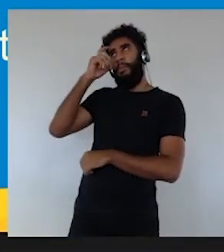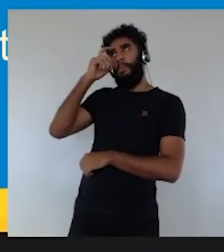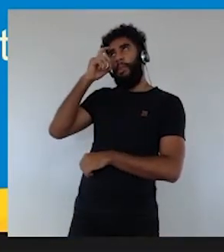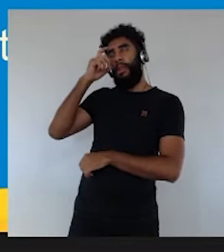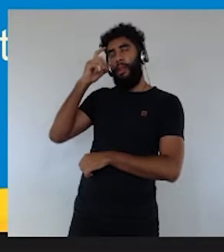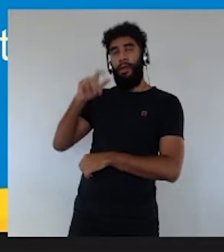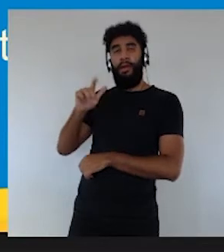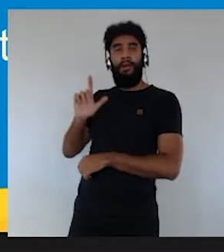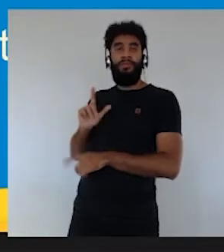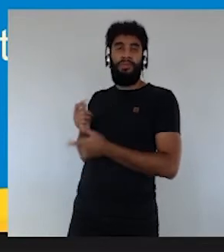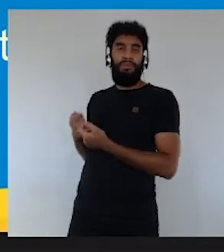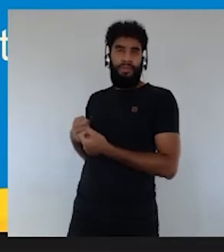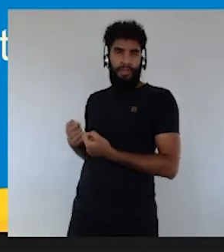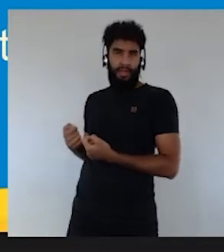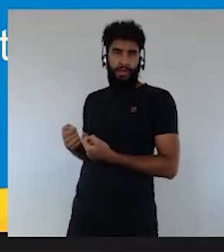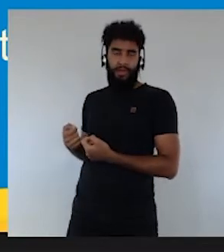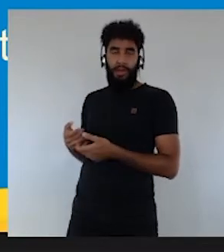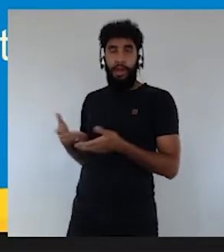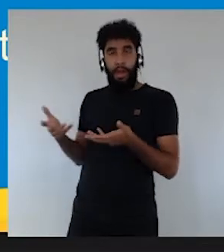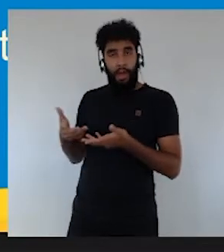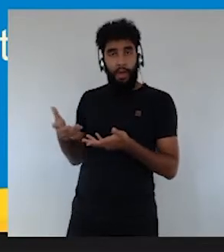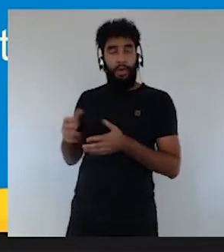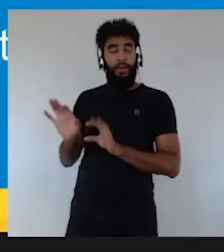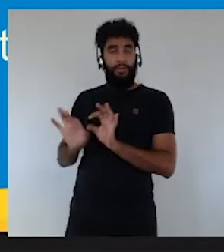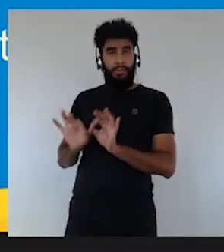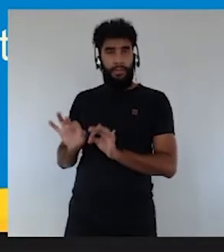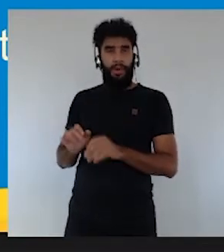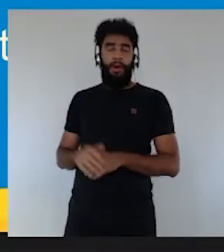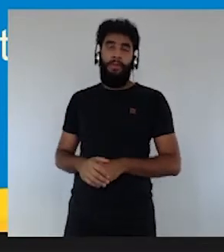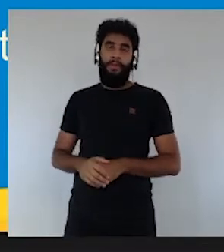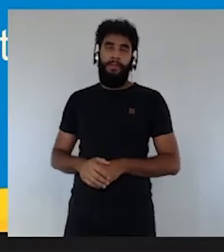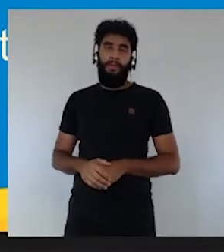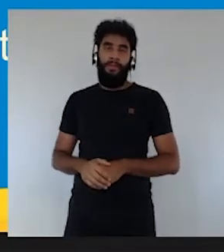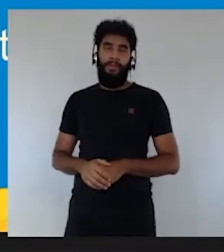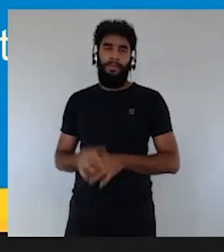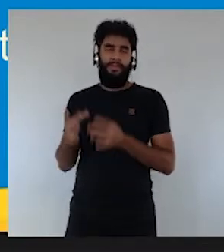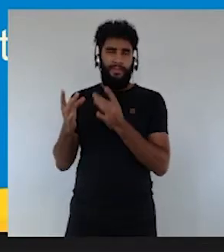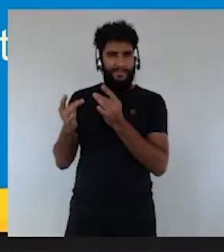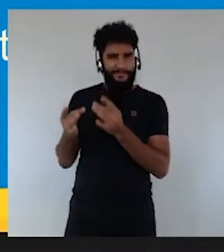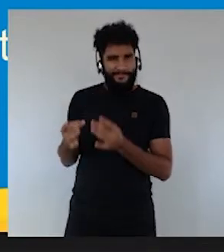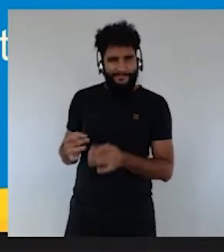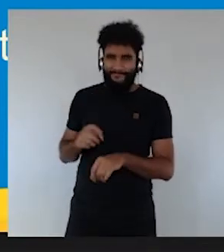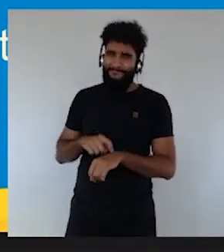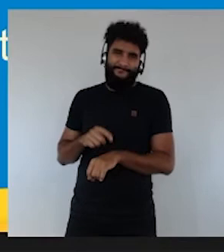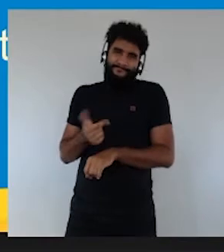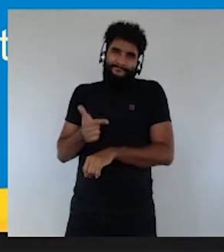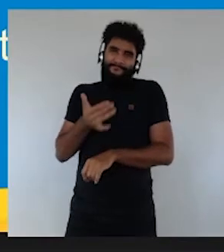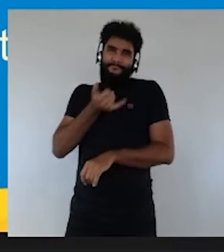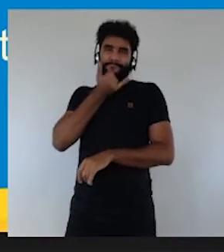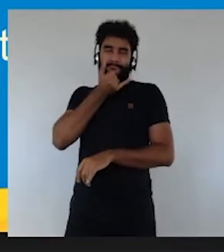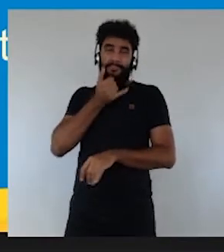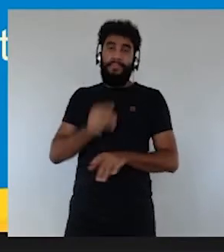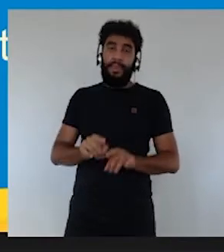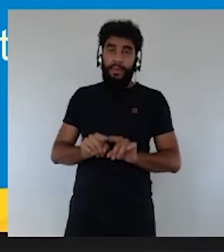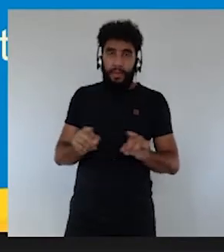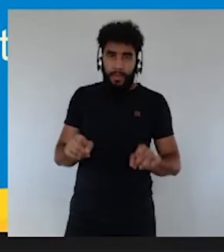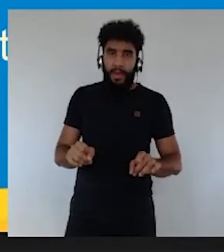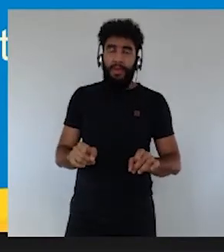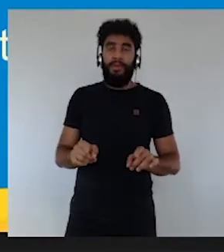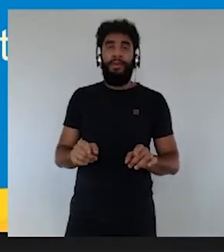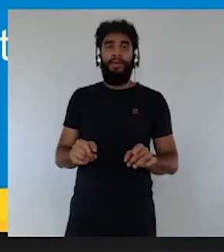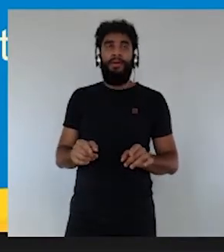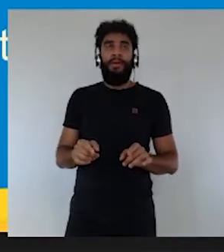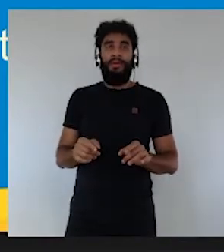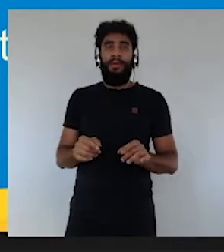você não precisava pensar. Nós, obviamente, não vamos ter tempo para falar sobre todas as recomendações, mas eu queria falar